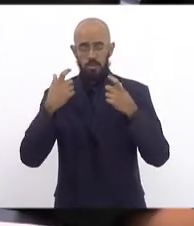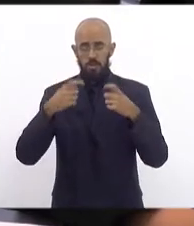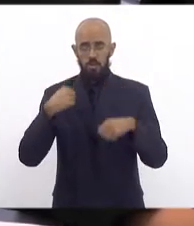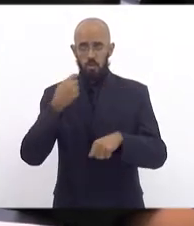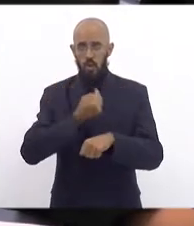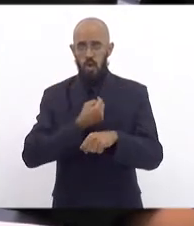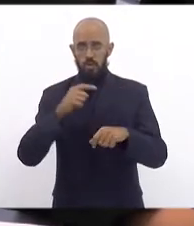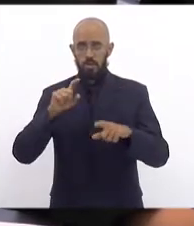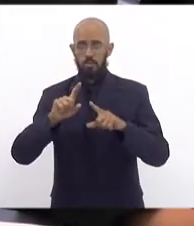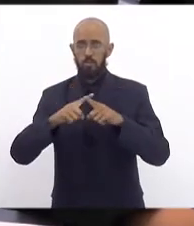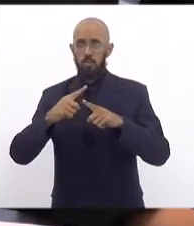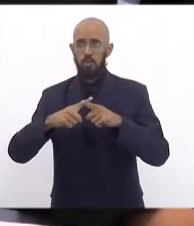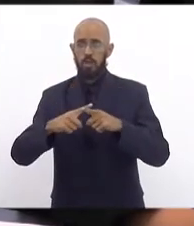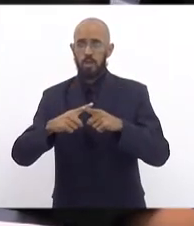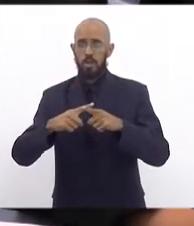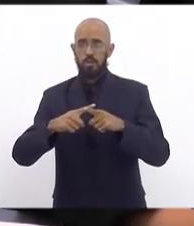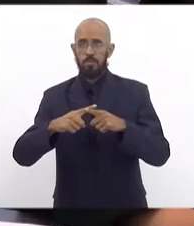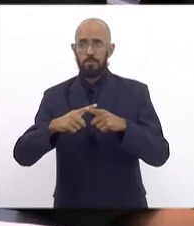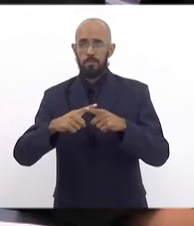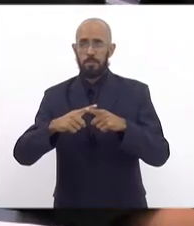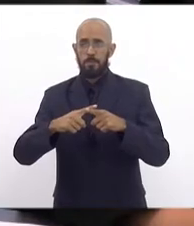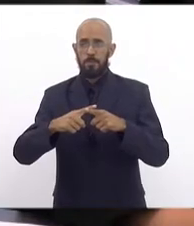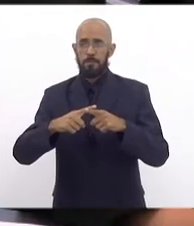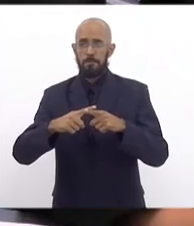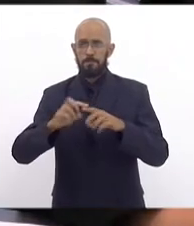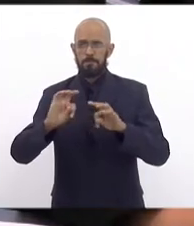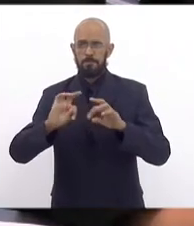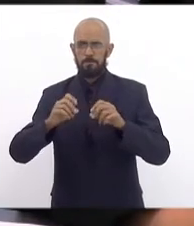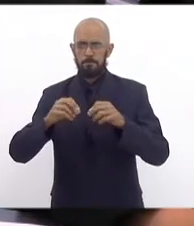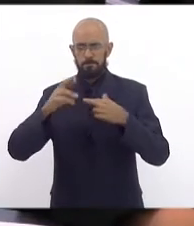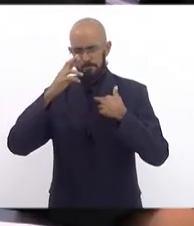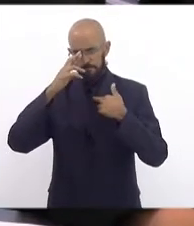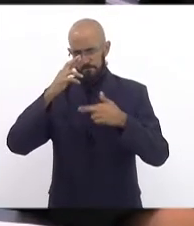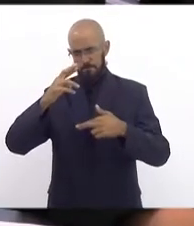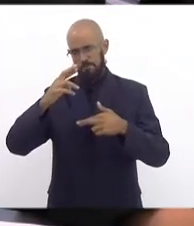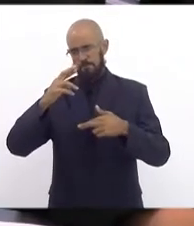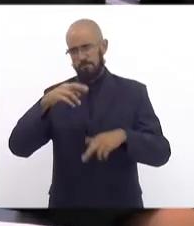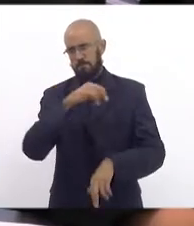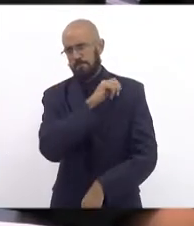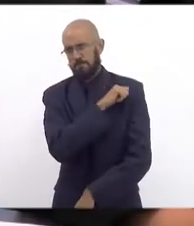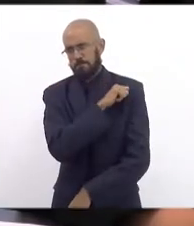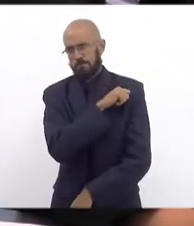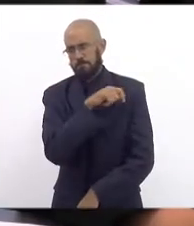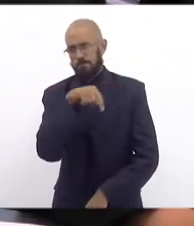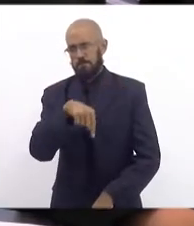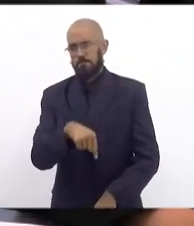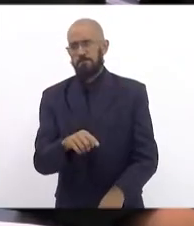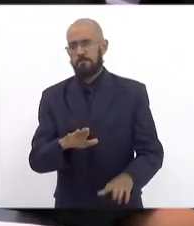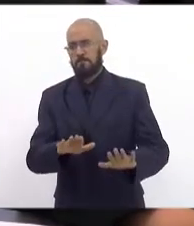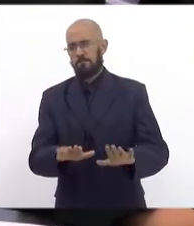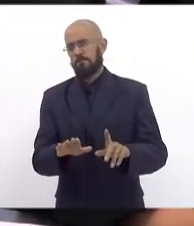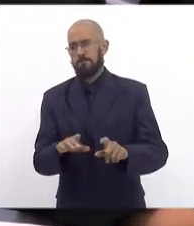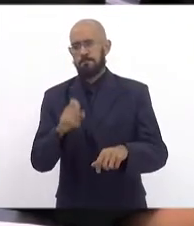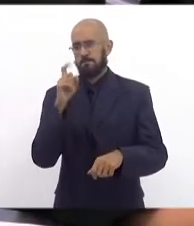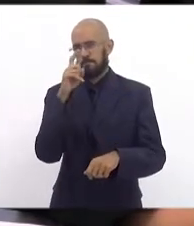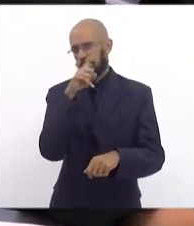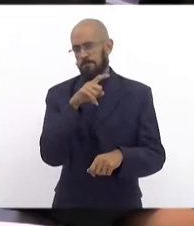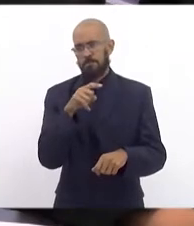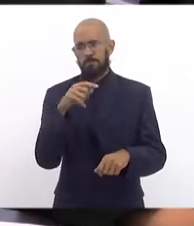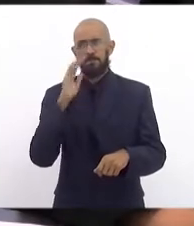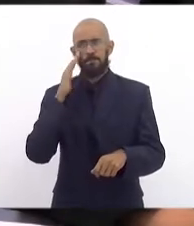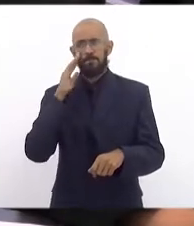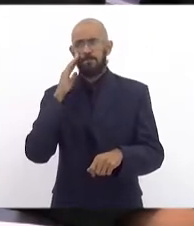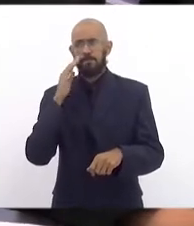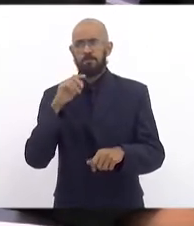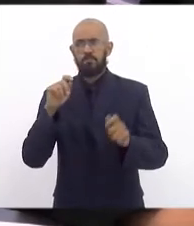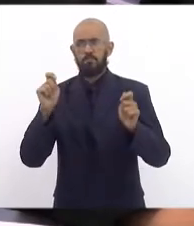nesse no que couber é a com todo respeito aos fiscais que estão aqui mas eles dificilmente vão entender que cabe alguma